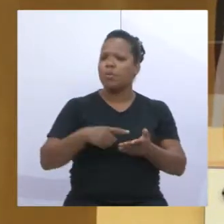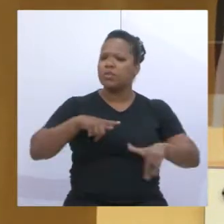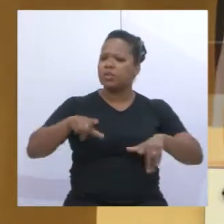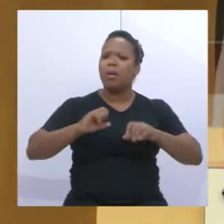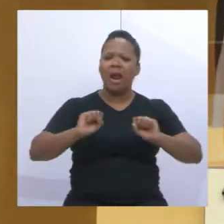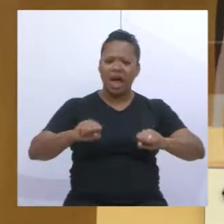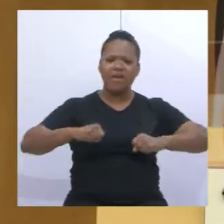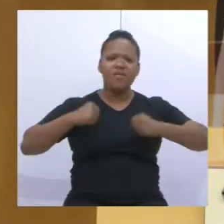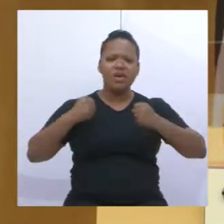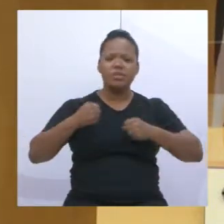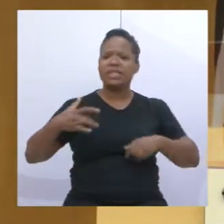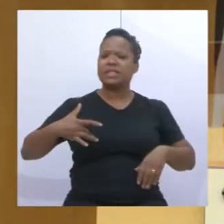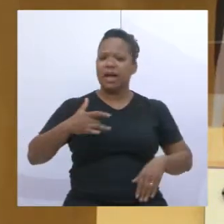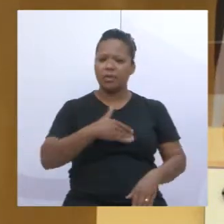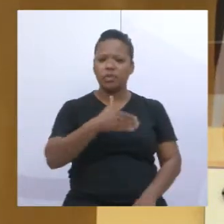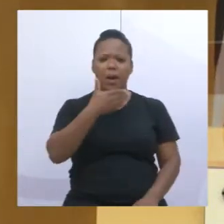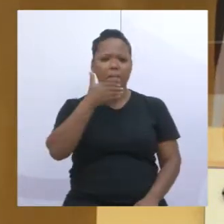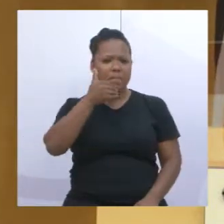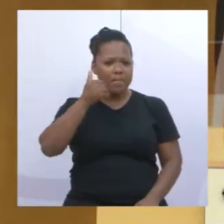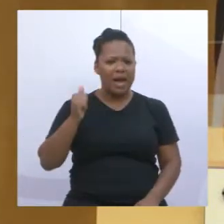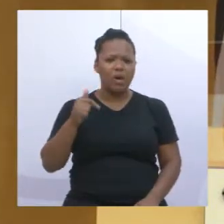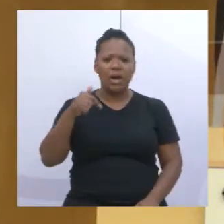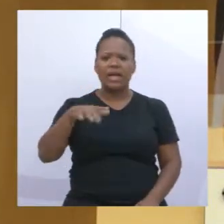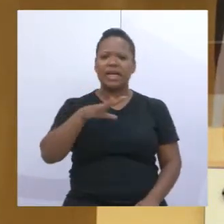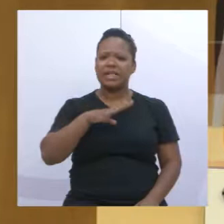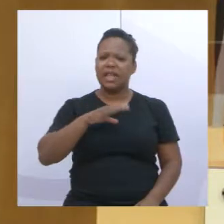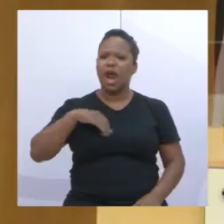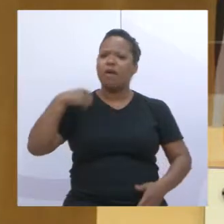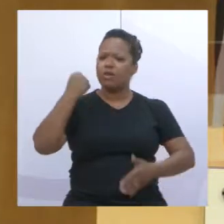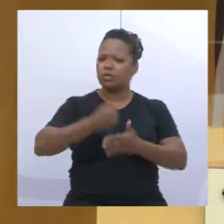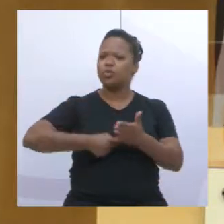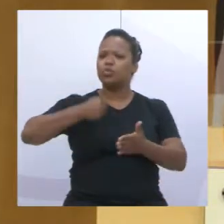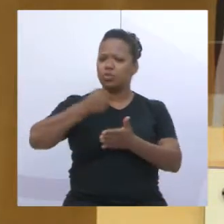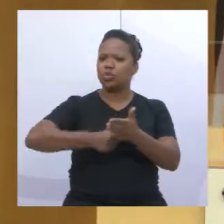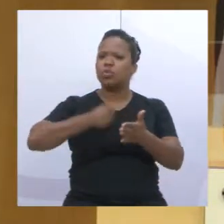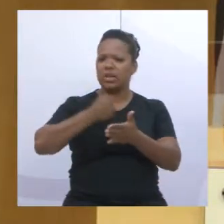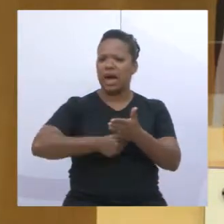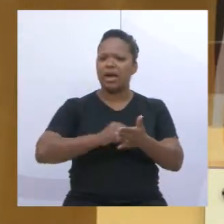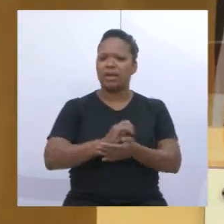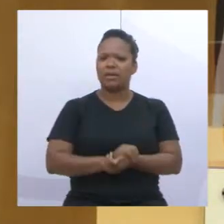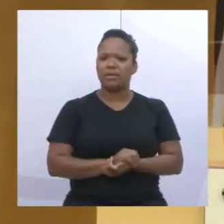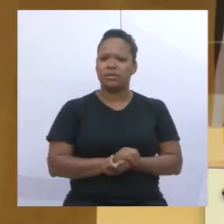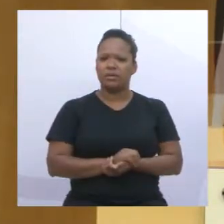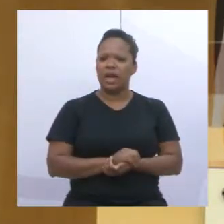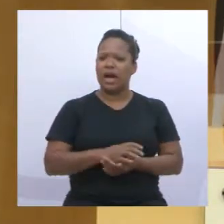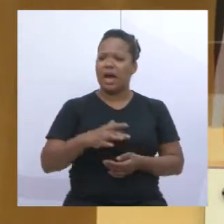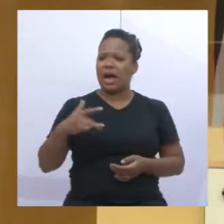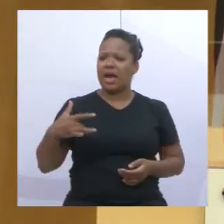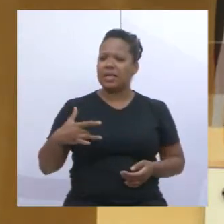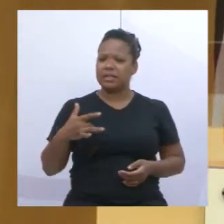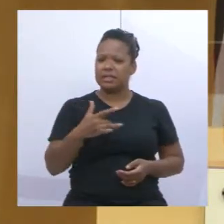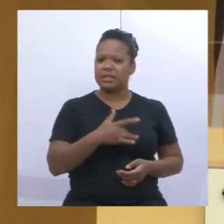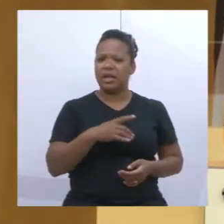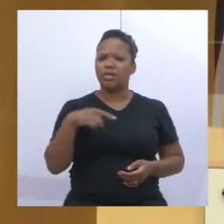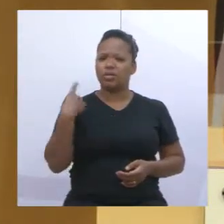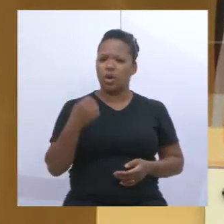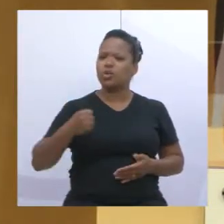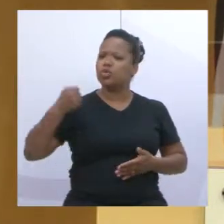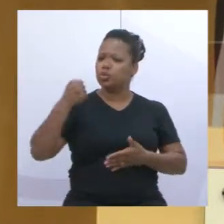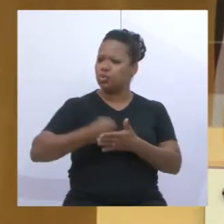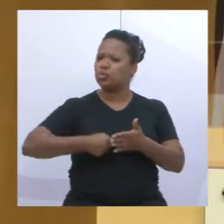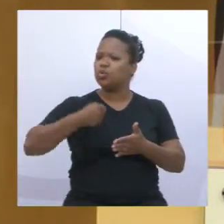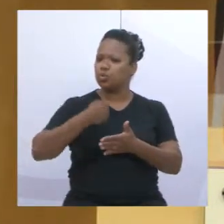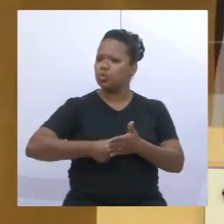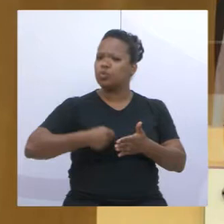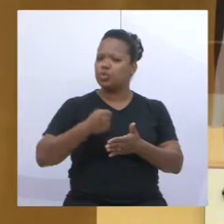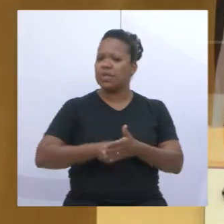firme para melhorar a saúde da nossa cidade, e nós vamos lutar. Nós vamos lutar, porque a nossa saúde aqui, a gente tem que lutar muito para melhorar,